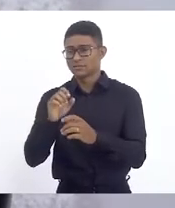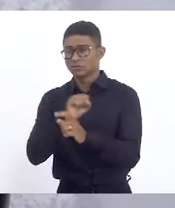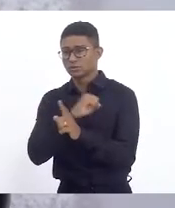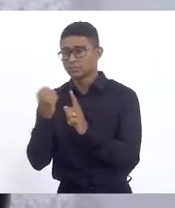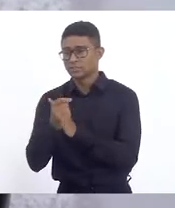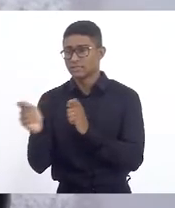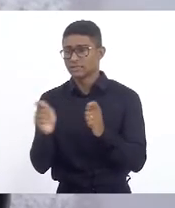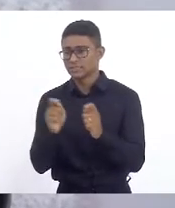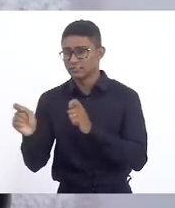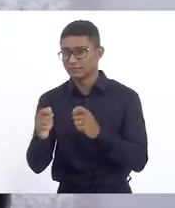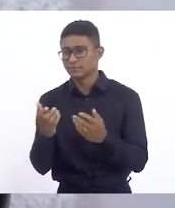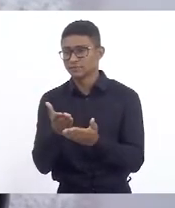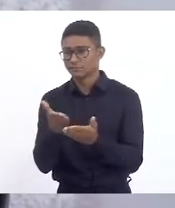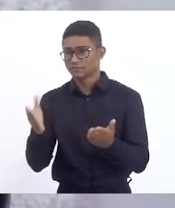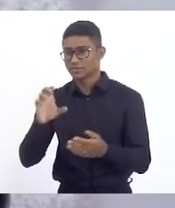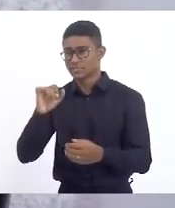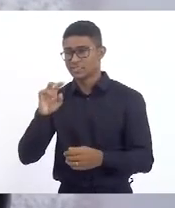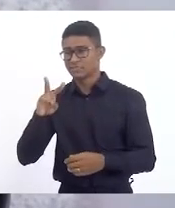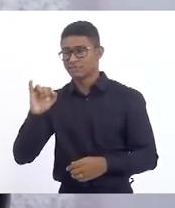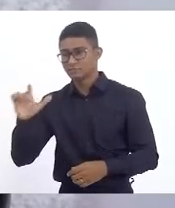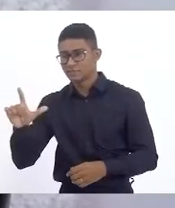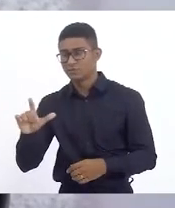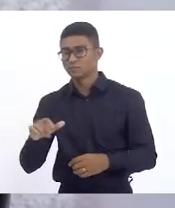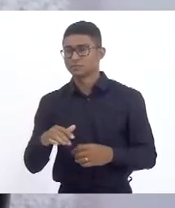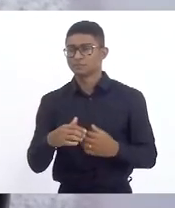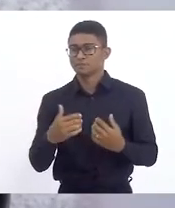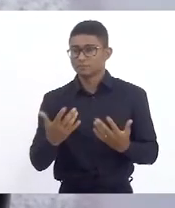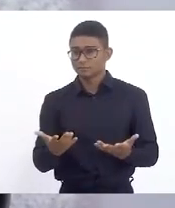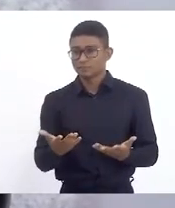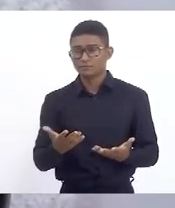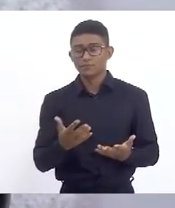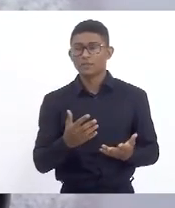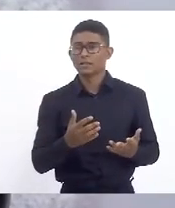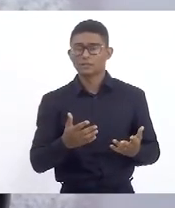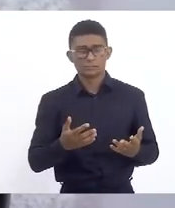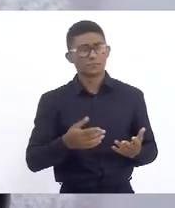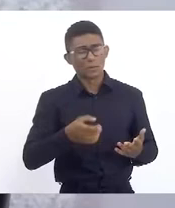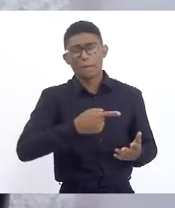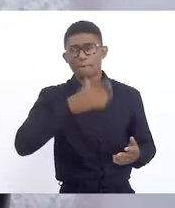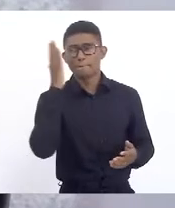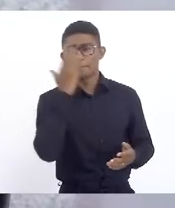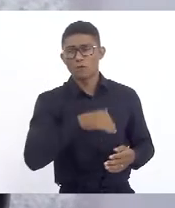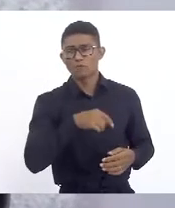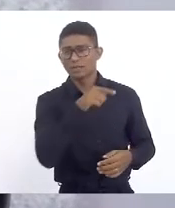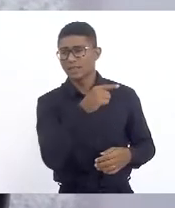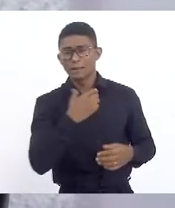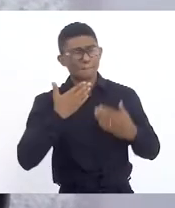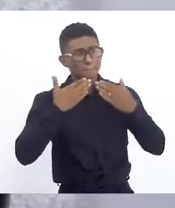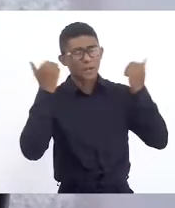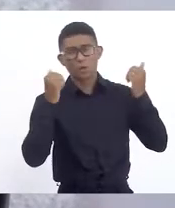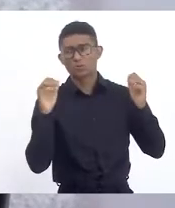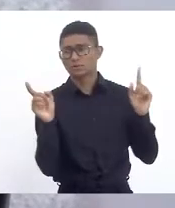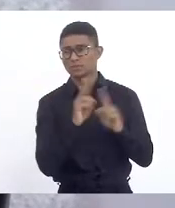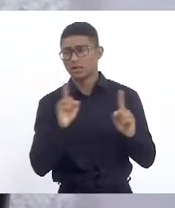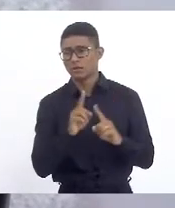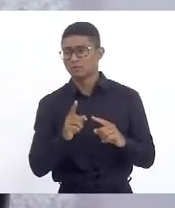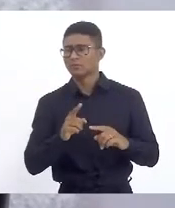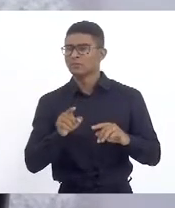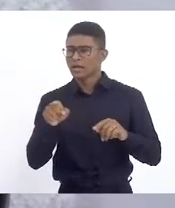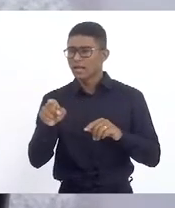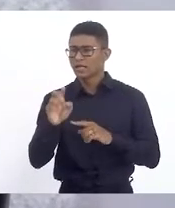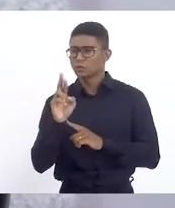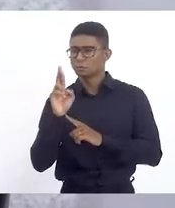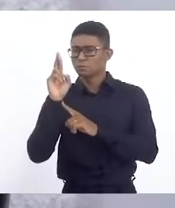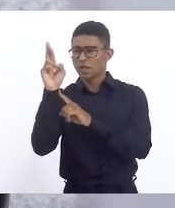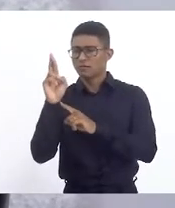aqui do IDC, ficou bem claro, né, que não era a melhor opção, mas não do ponto de vista da escolha do gestor, mas do ponto